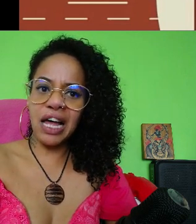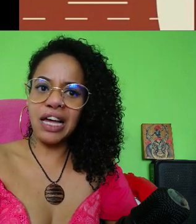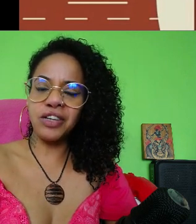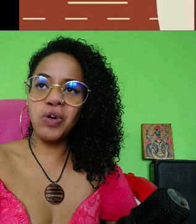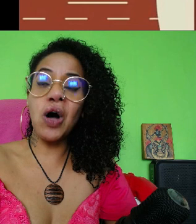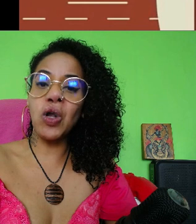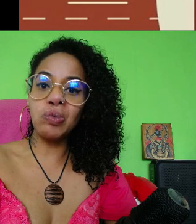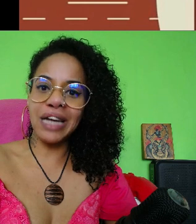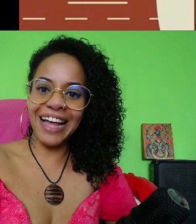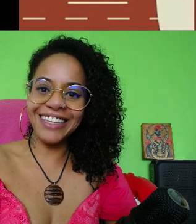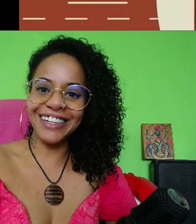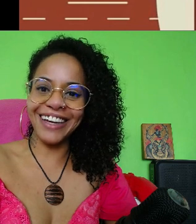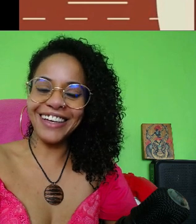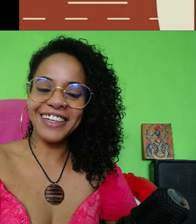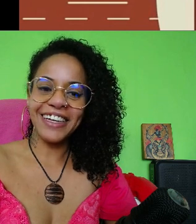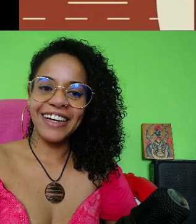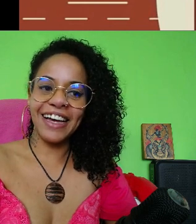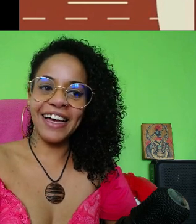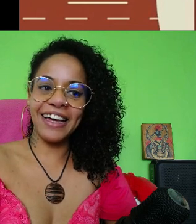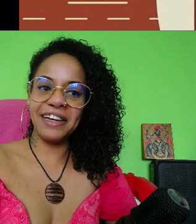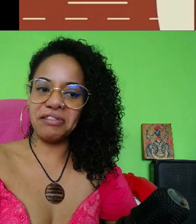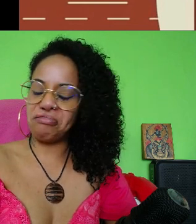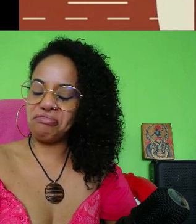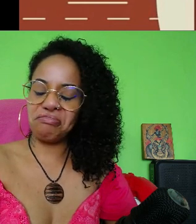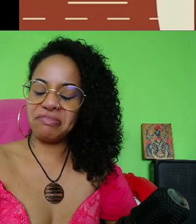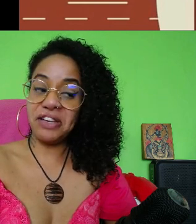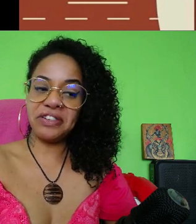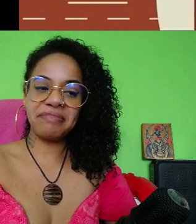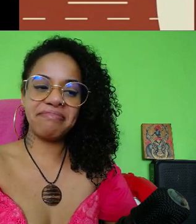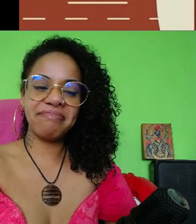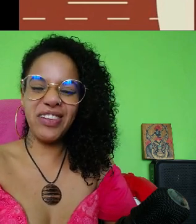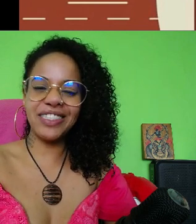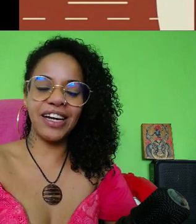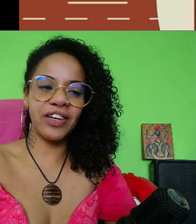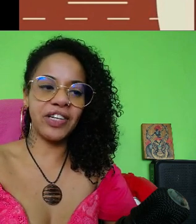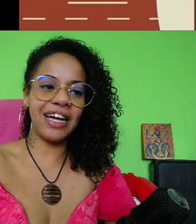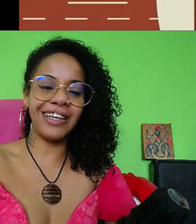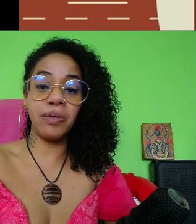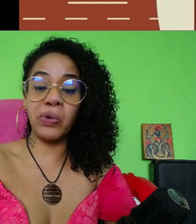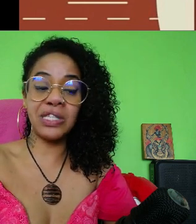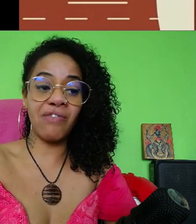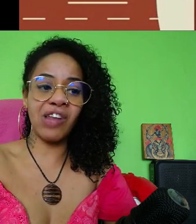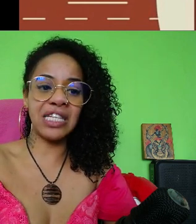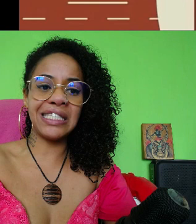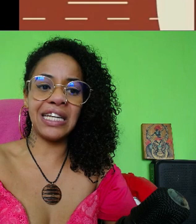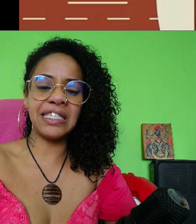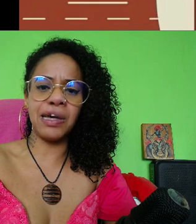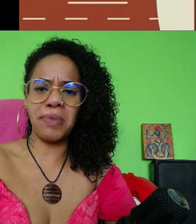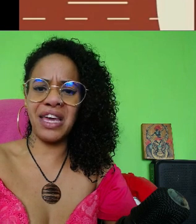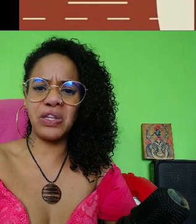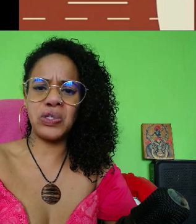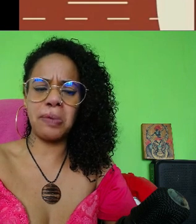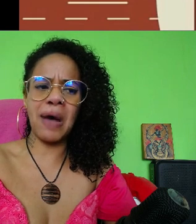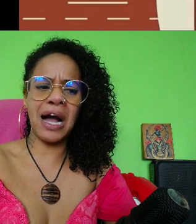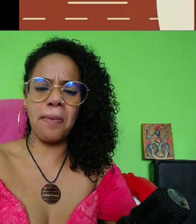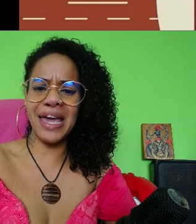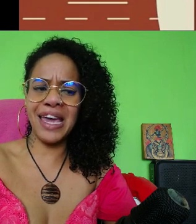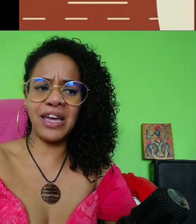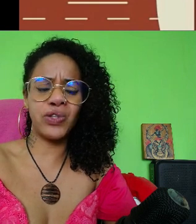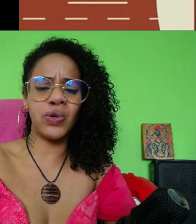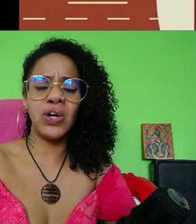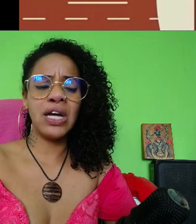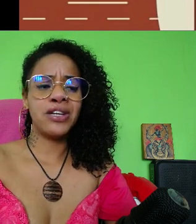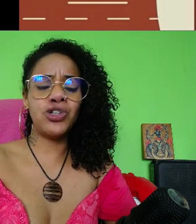nunca nunca rolou nada né enfim meio estranho né aí depois quer falar de silenciamento de